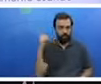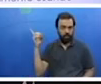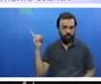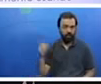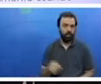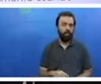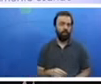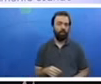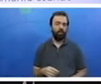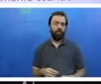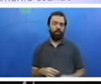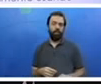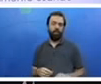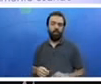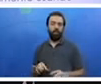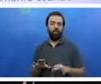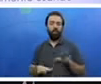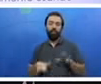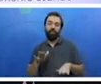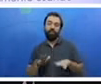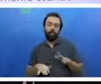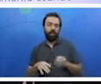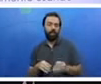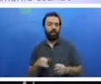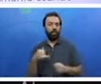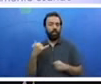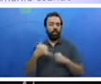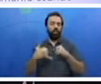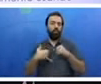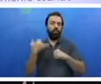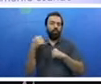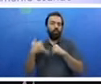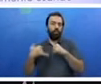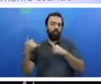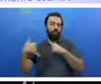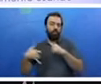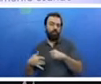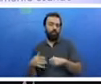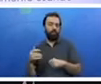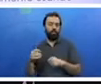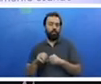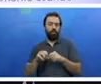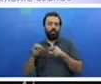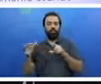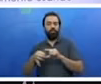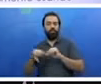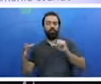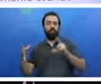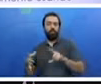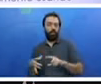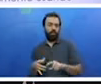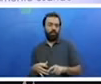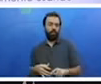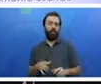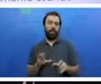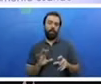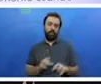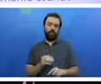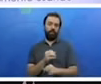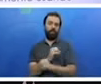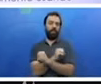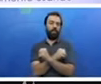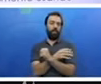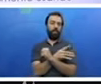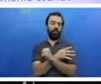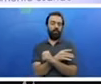em grande porcentagem e outros que se ionizam menos. Porém, todos os ácidos em solução aquosa, eles